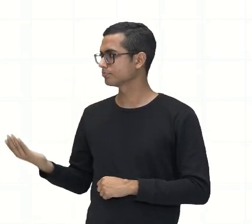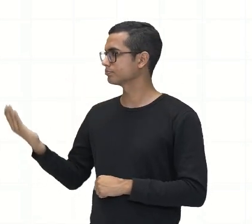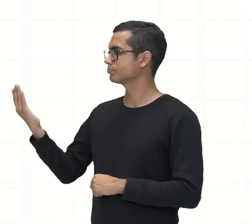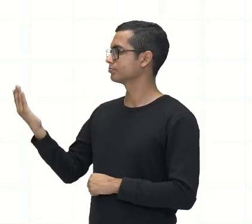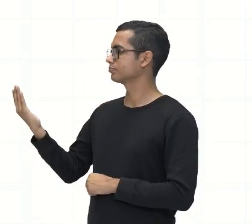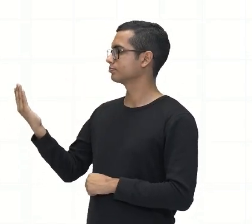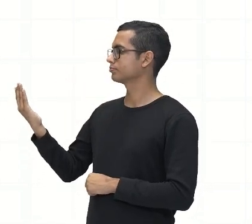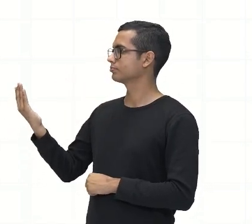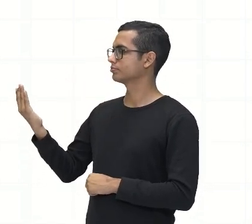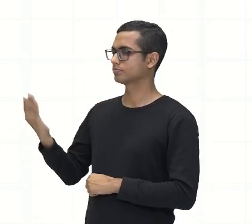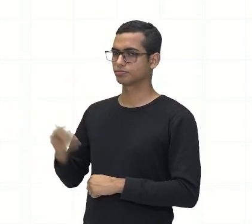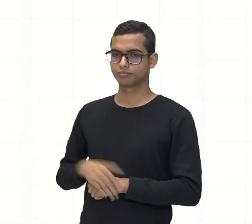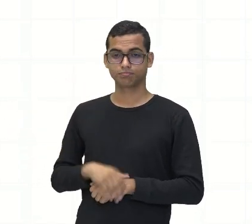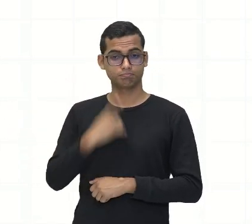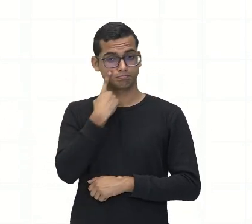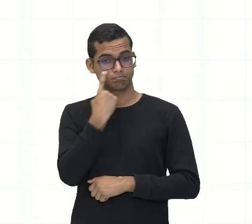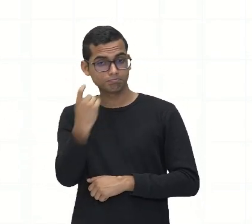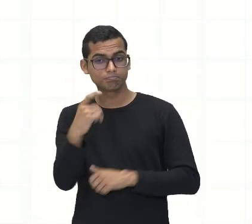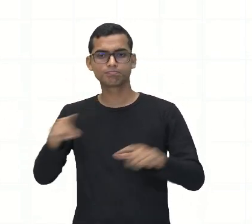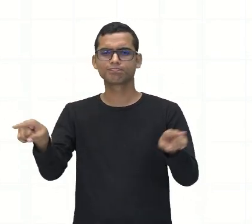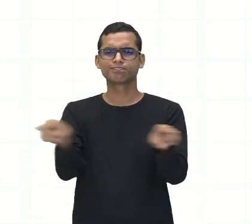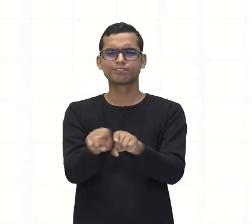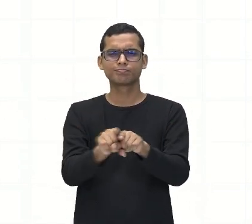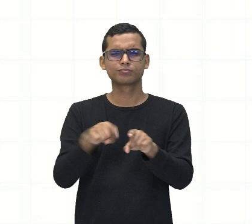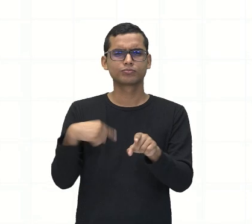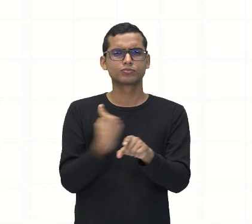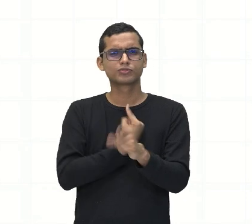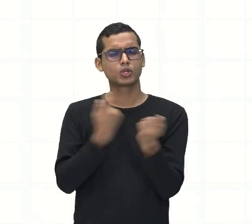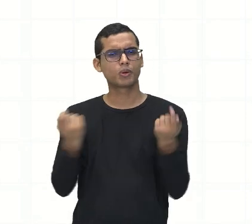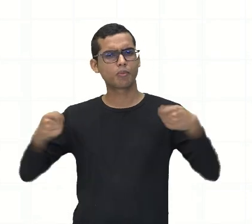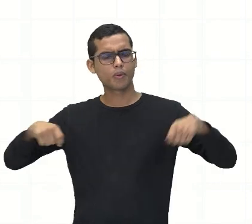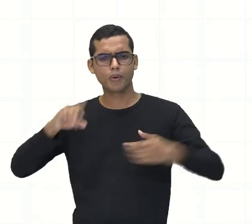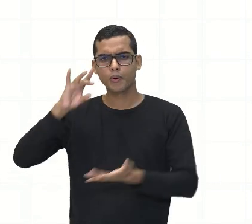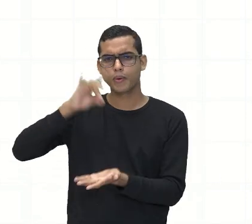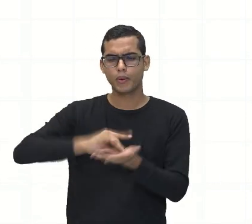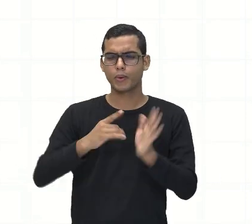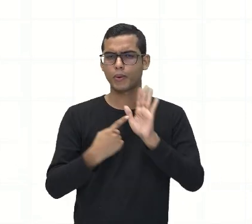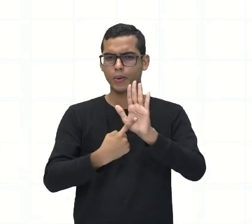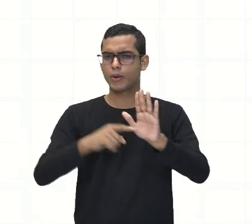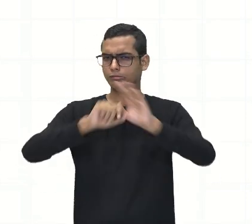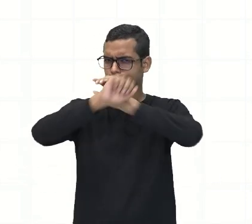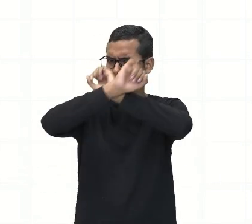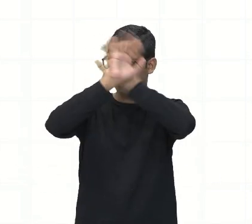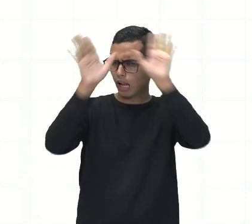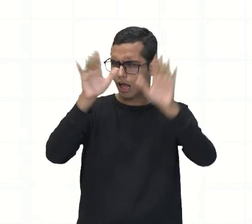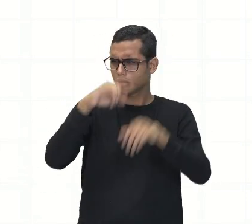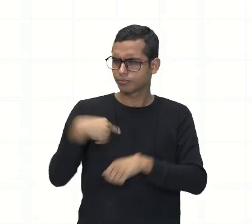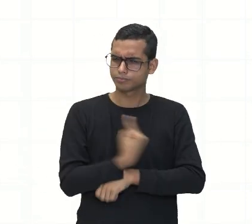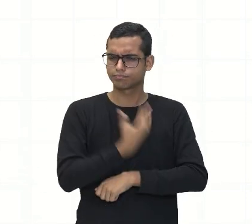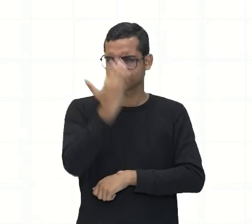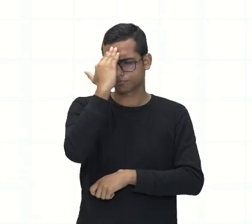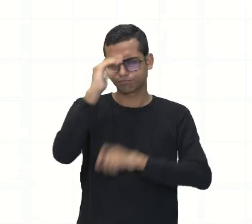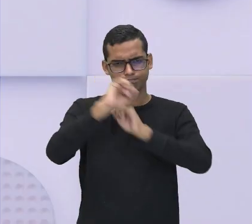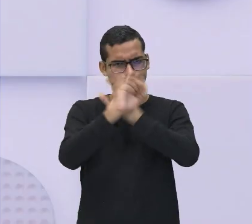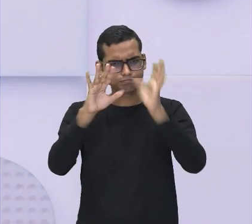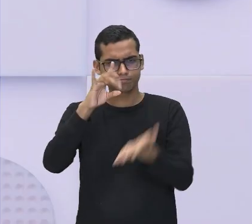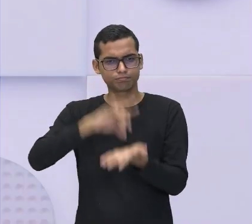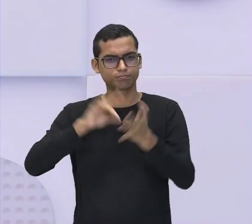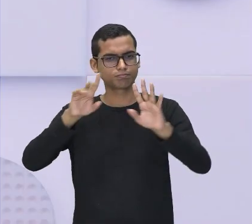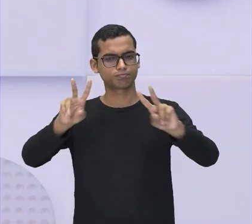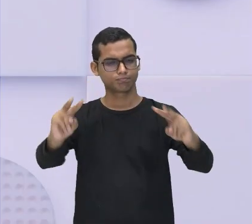E aqui é uma coisa interessante que a gente pode, que fique bem claro para nós, né? Olha aqui para mim, por